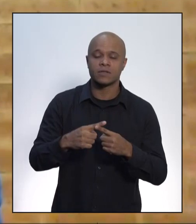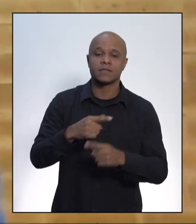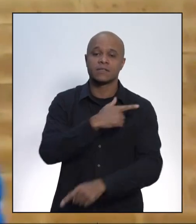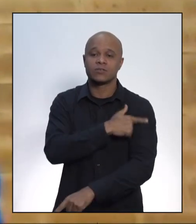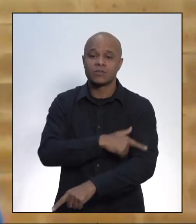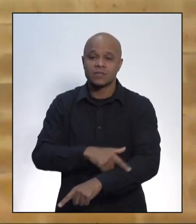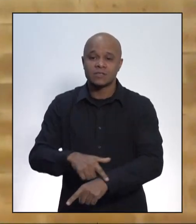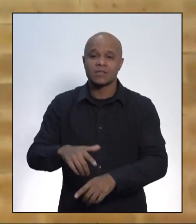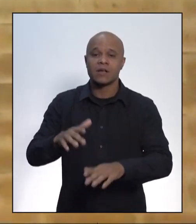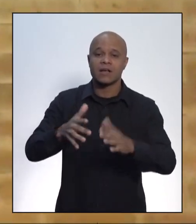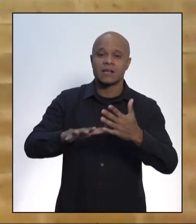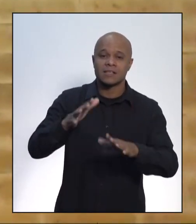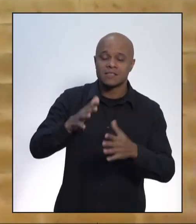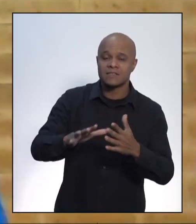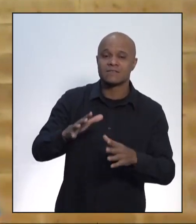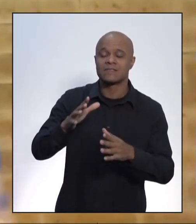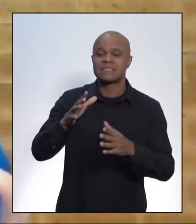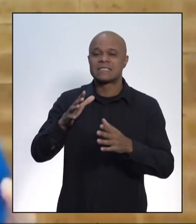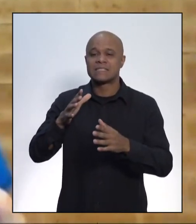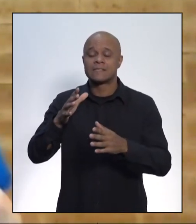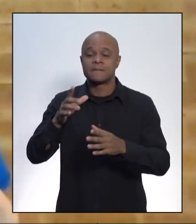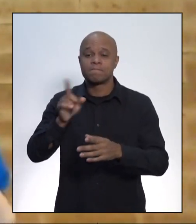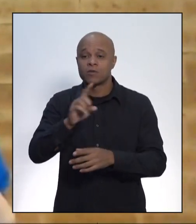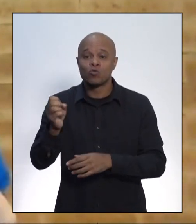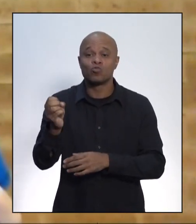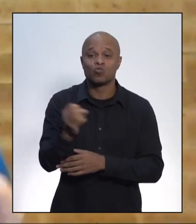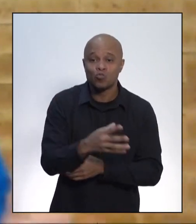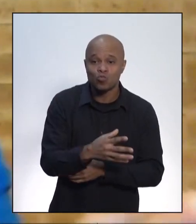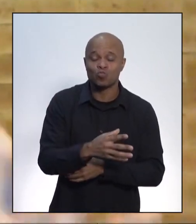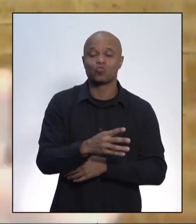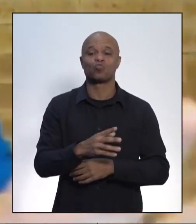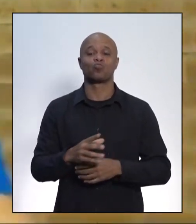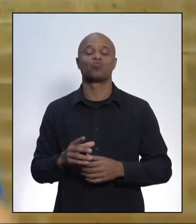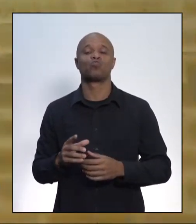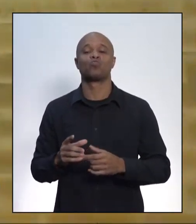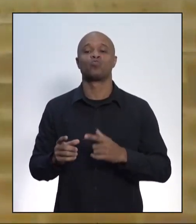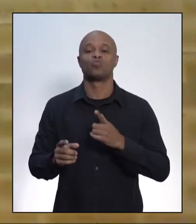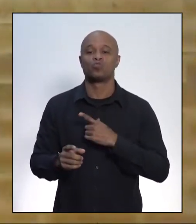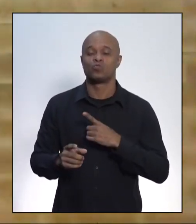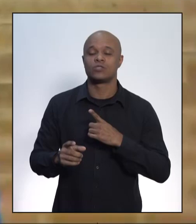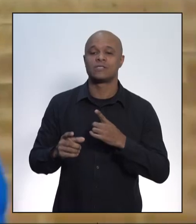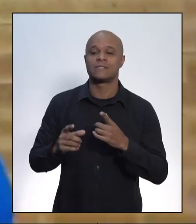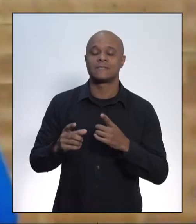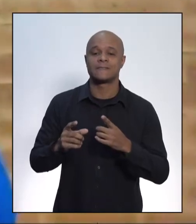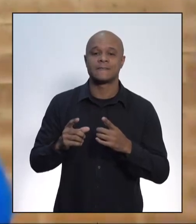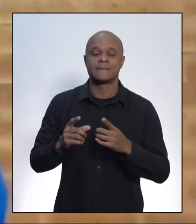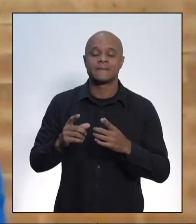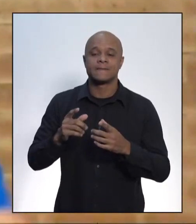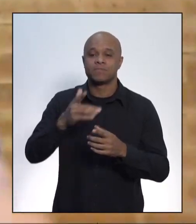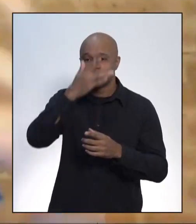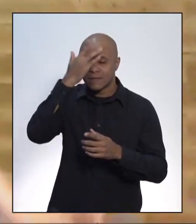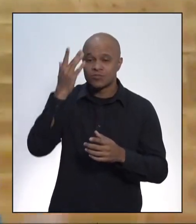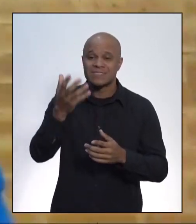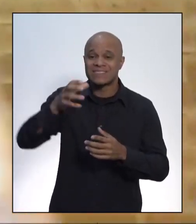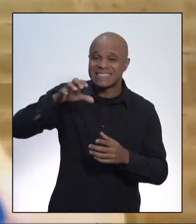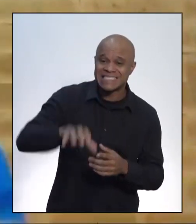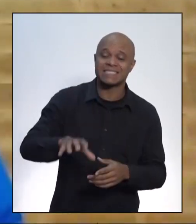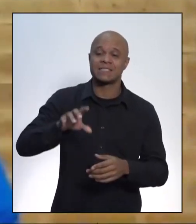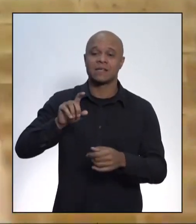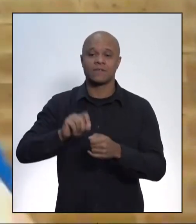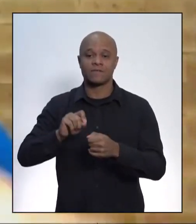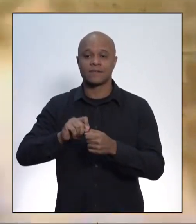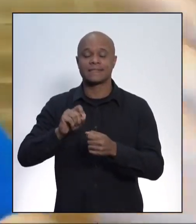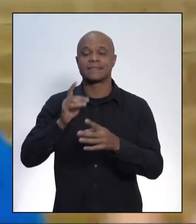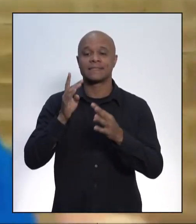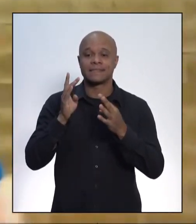educação que é muito tradicional e conservador e que, né, havia muita resistência para tecnologias e havia muita essa ideia de que a